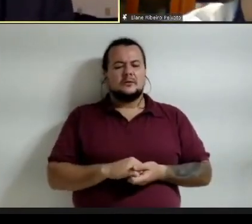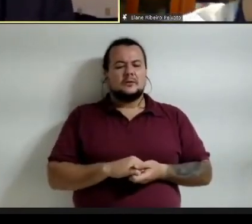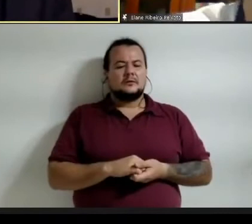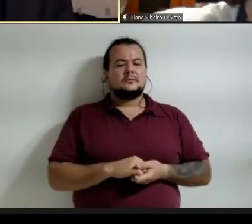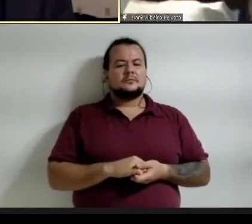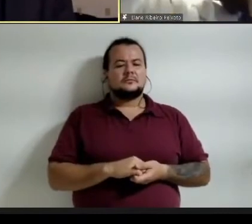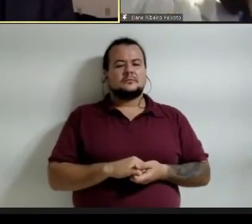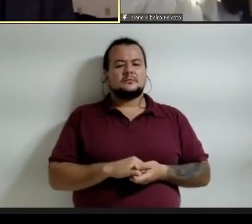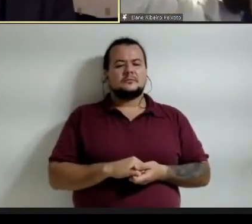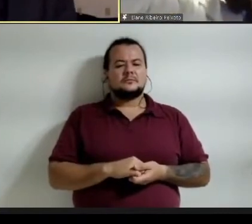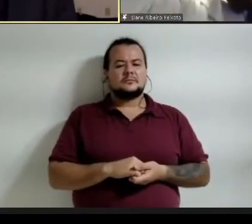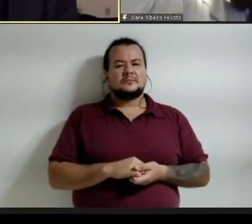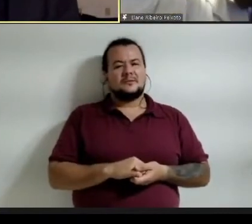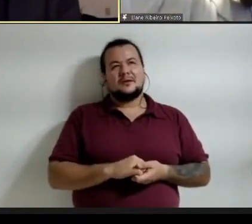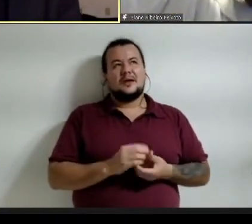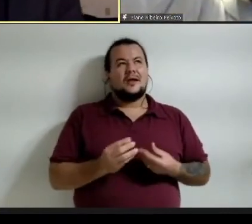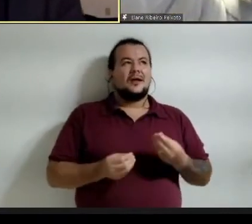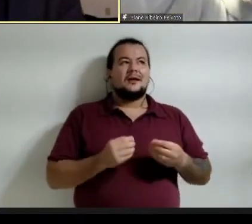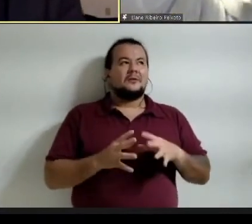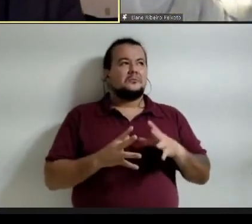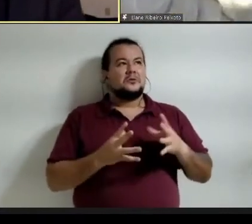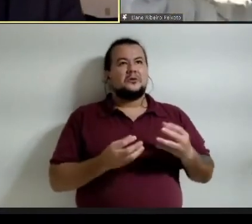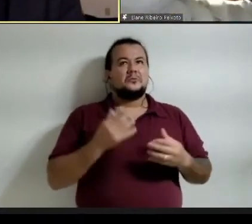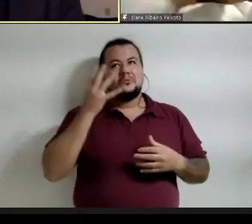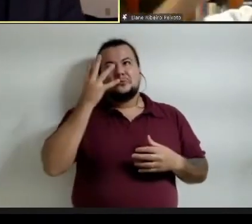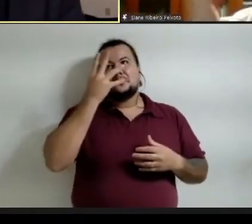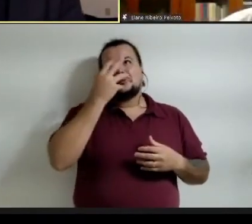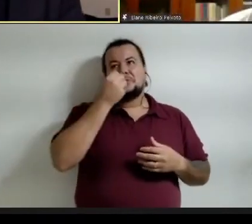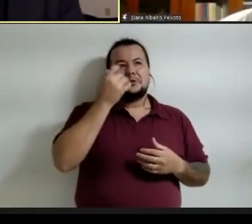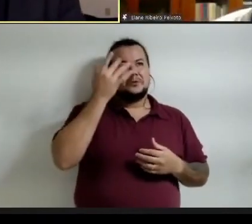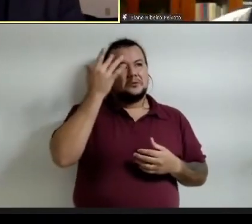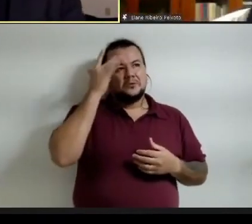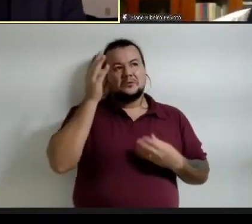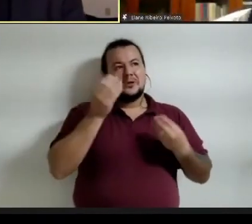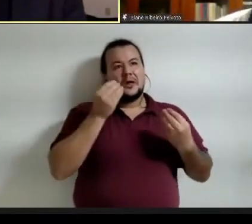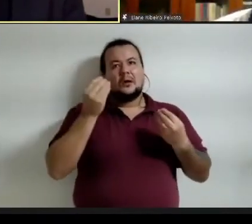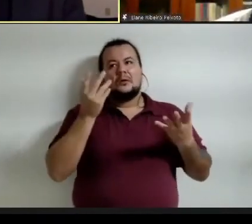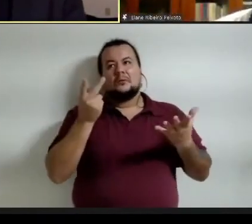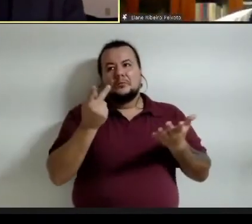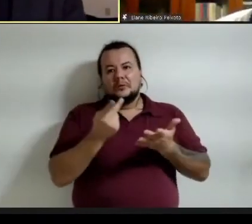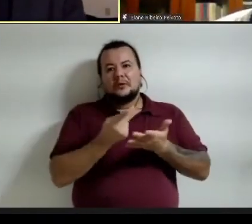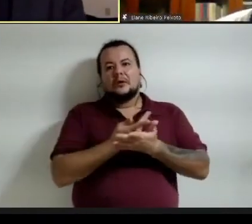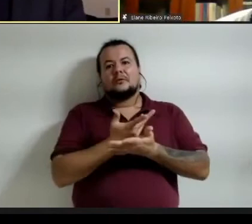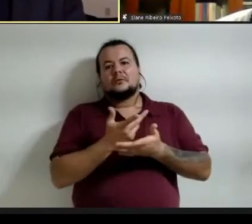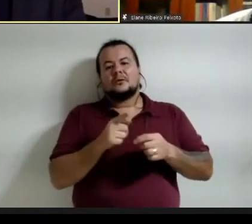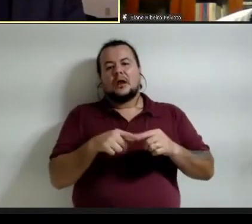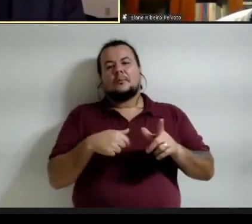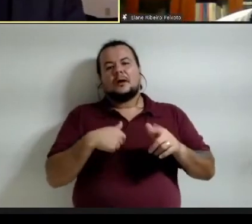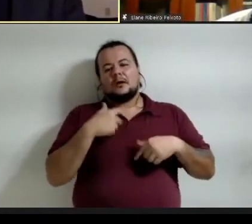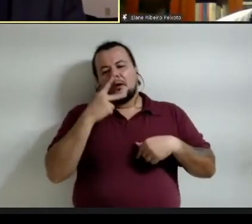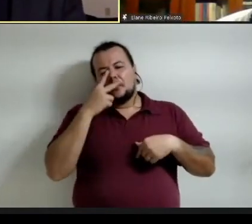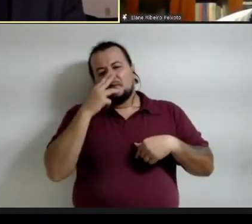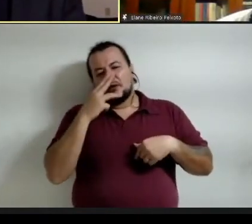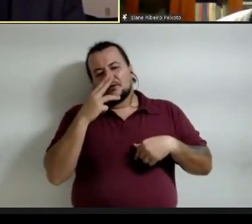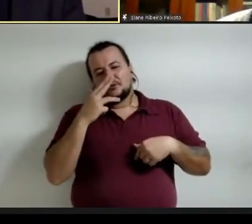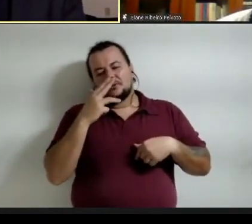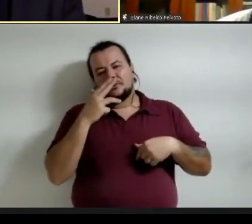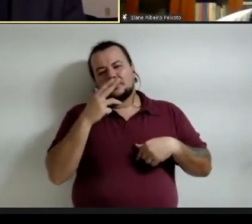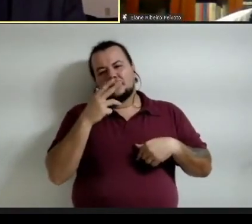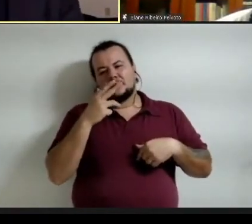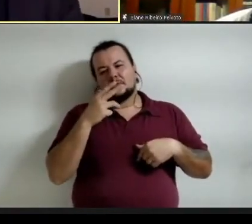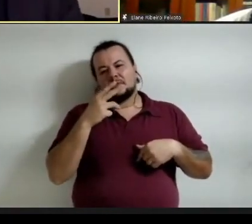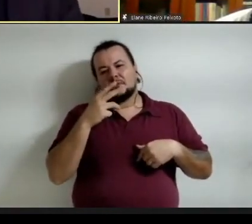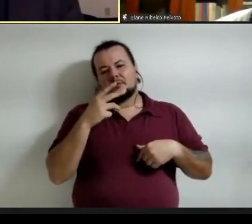seria um mundo lindo. Não sei como ficaria o mundo, mas eu acho que a gente tem